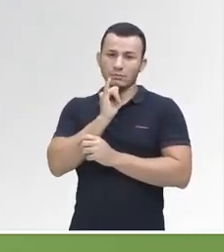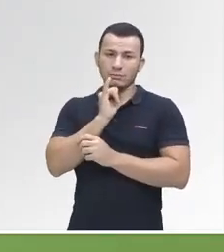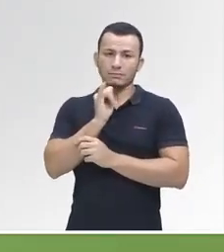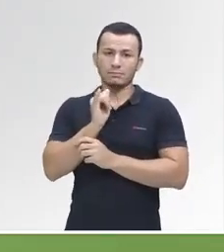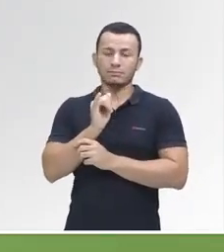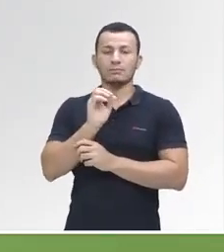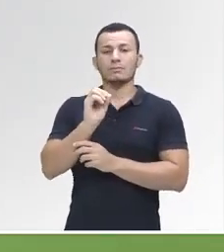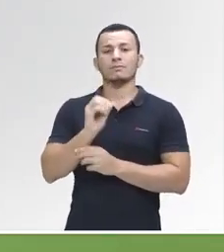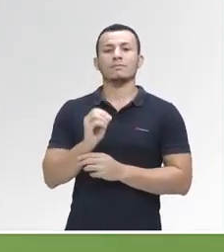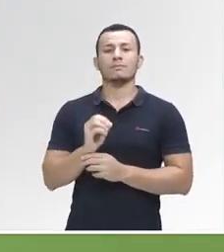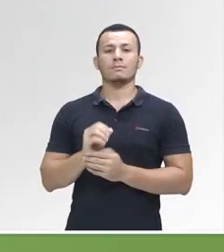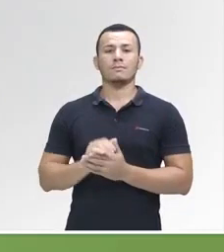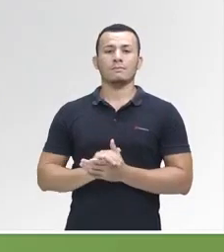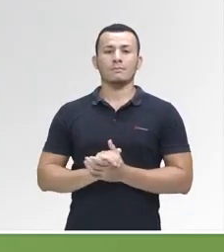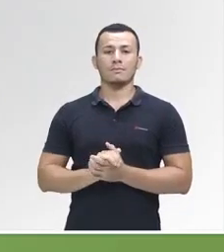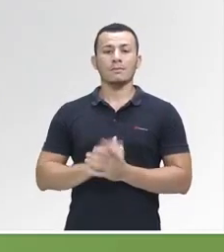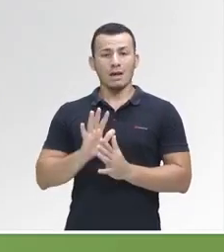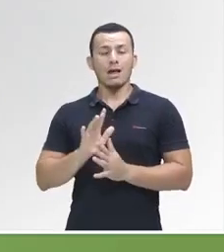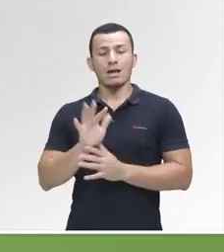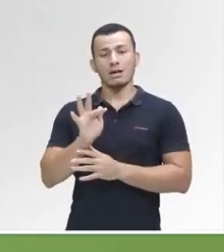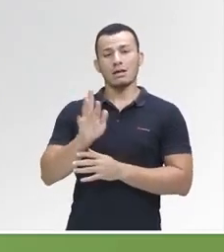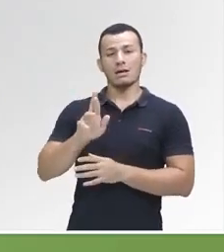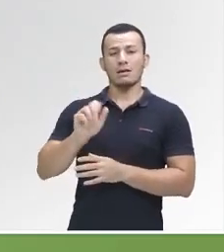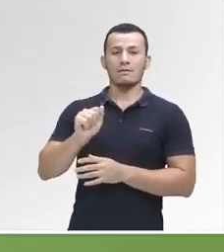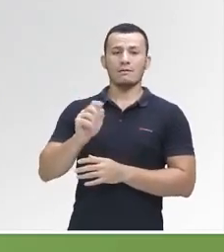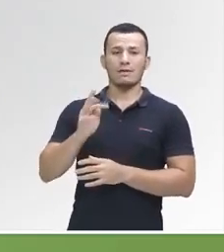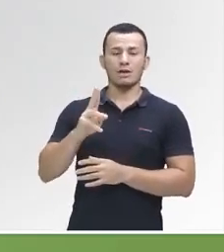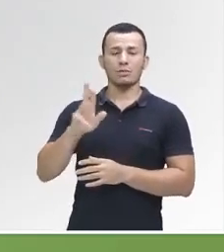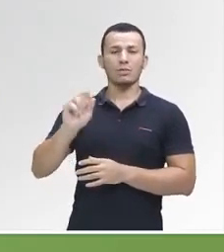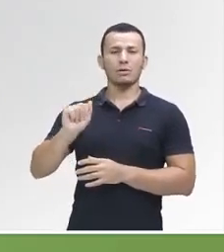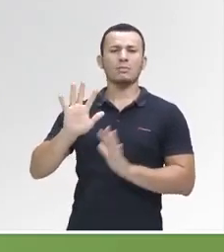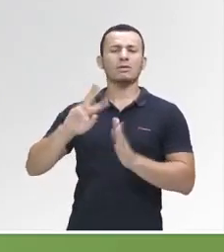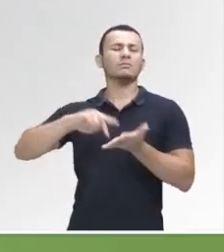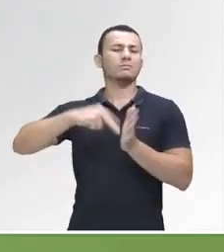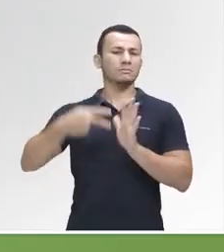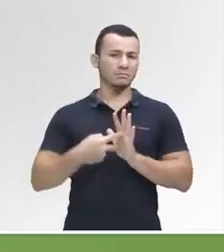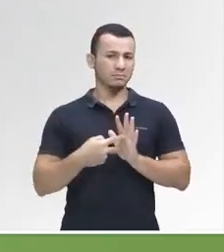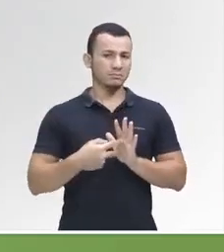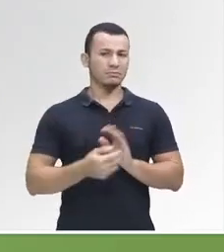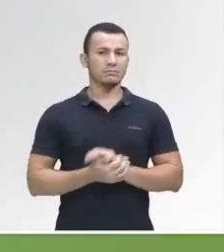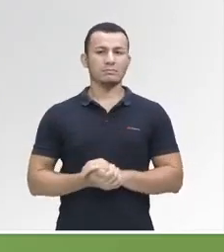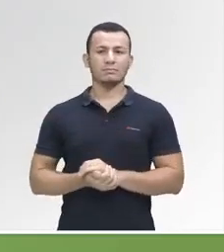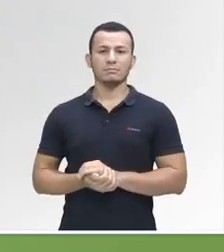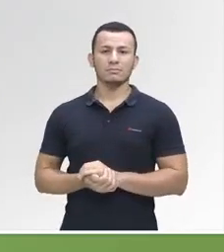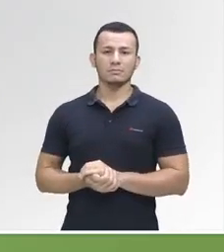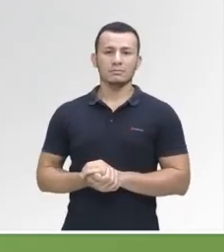algum osso. Isso é uma fratura. Vamos ver o que é uma fratura.